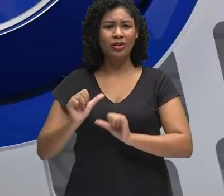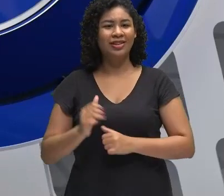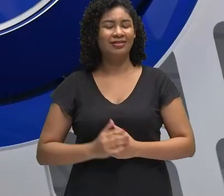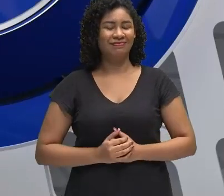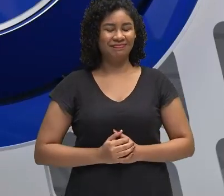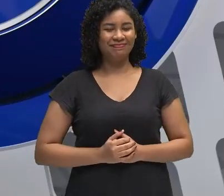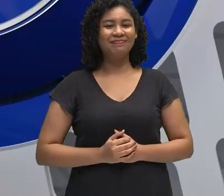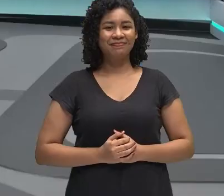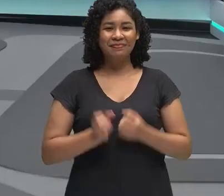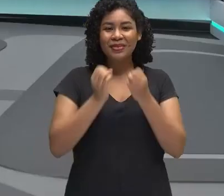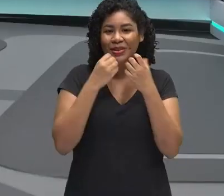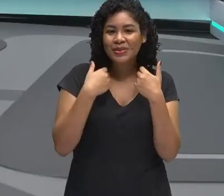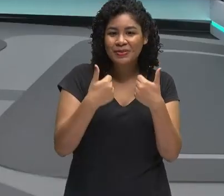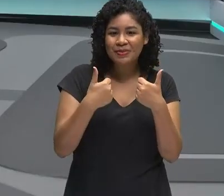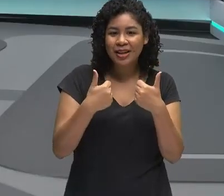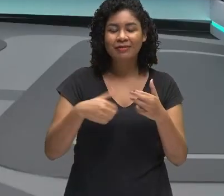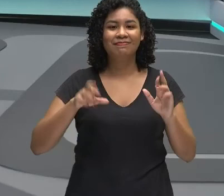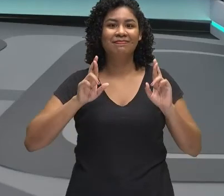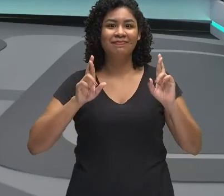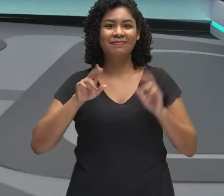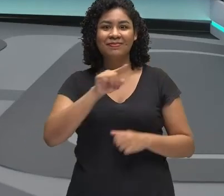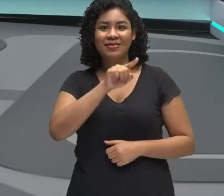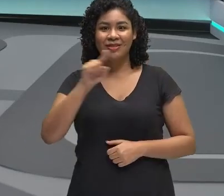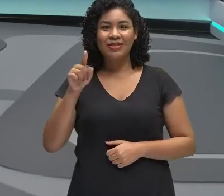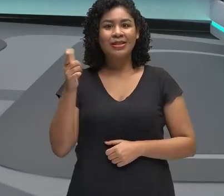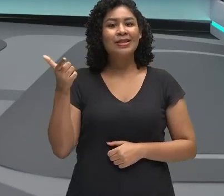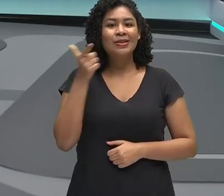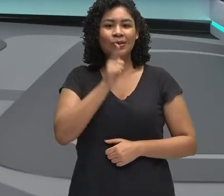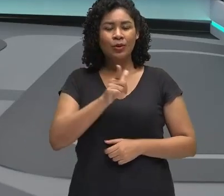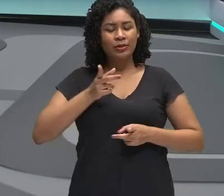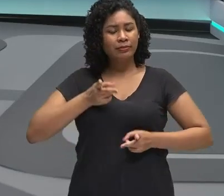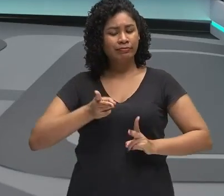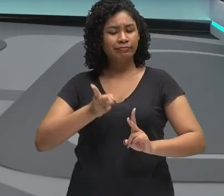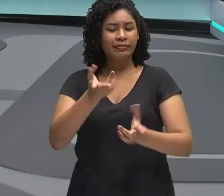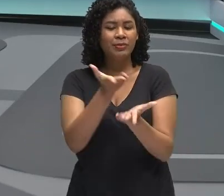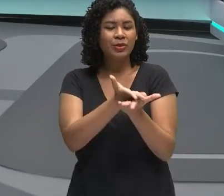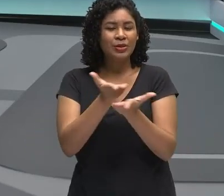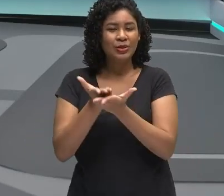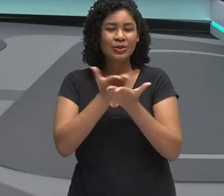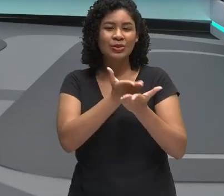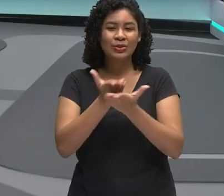diferente. Tudo bem? Eu espero que o ritmo das nossas aulas continue assim.